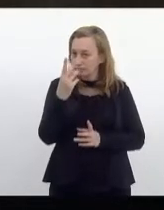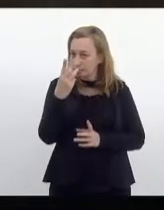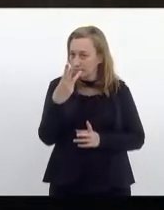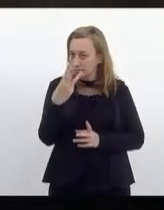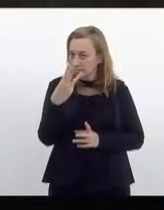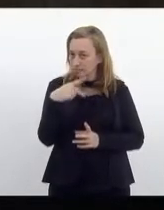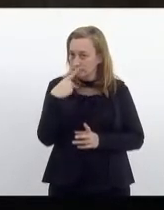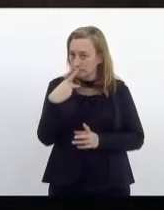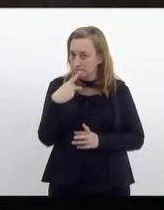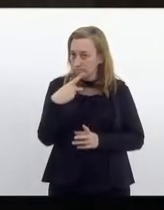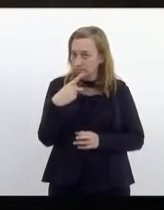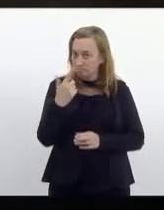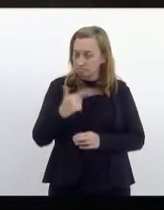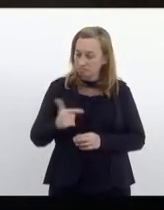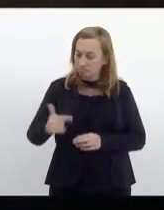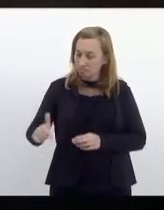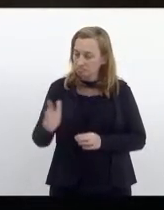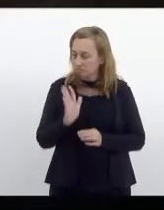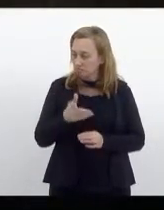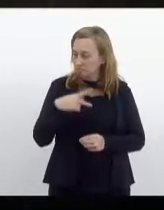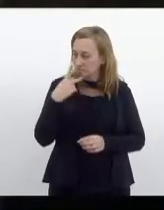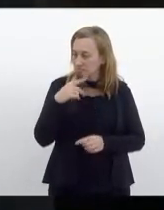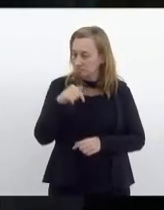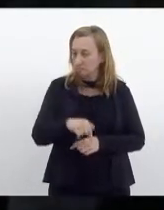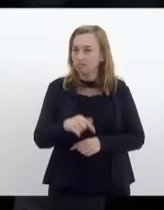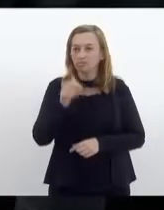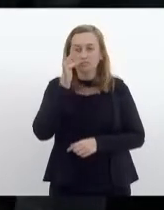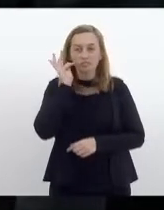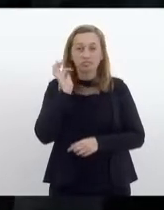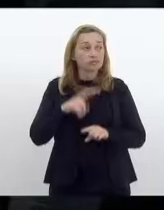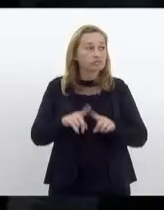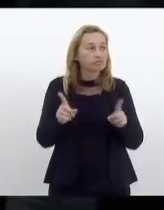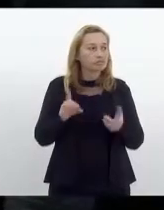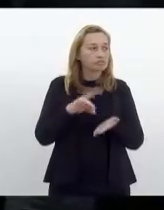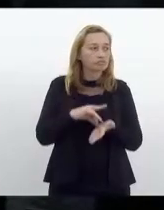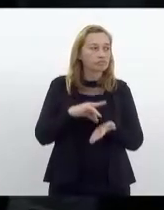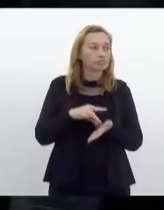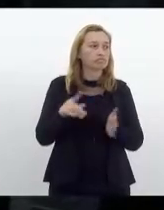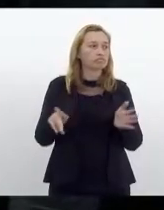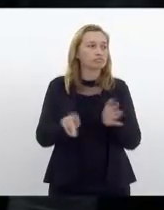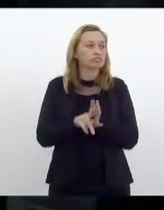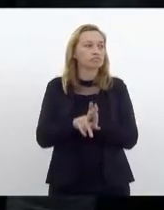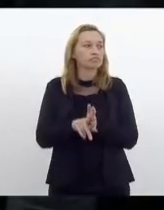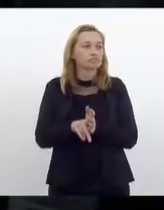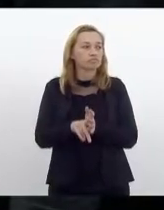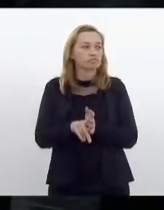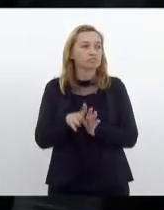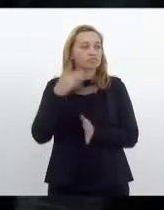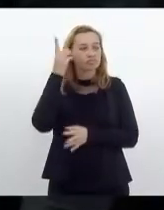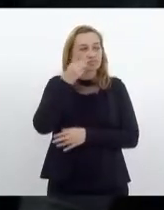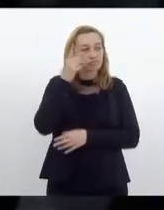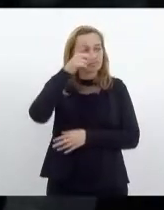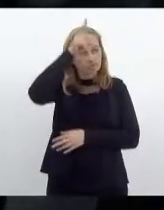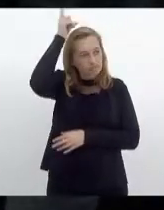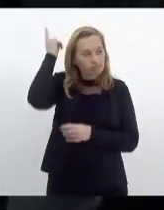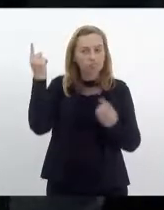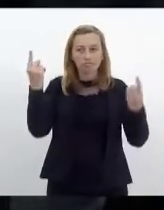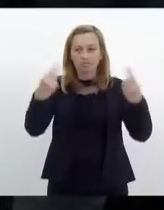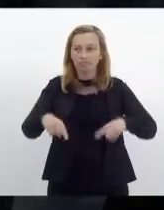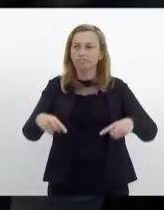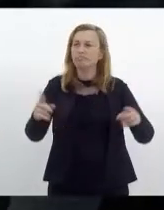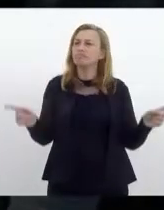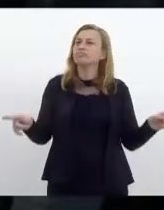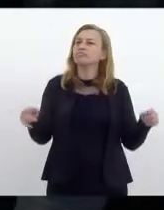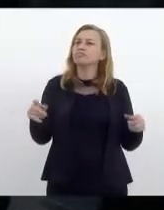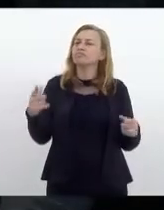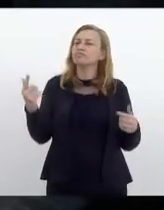observações. Não vou repetir o que já foi dito aqui antes pelo Flávio, mas realmente esse é um projeto deputado Luiz Paulo, que nos desafia novamente